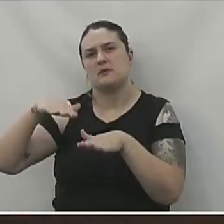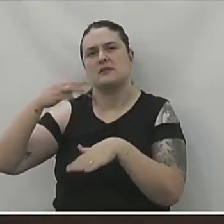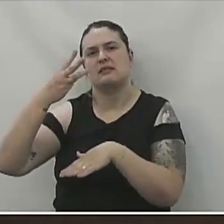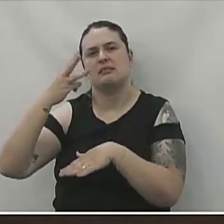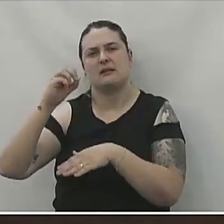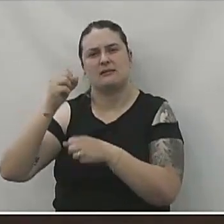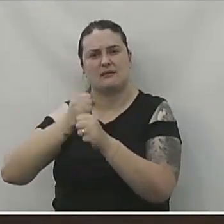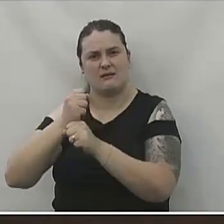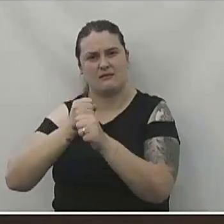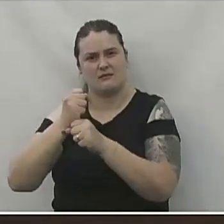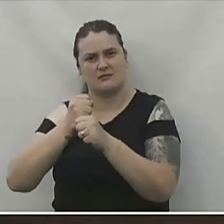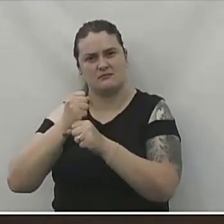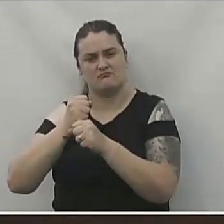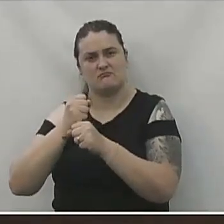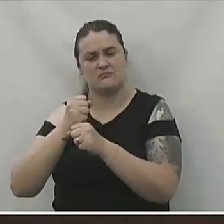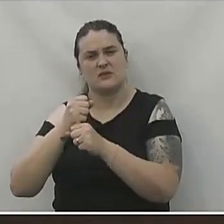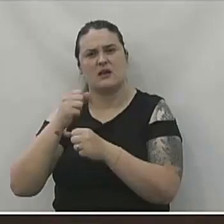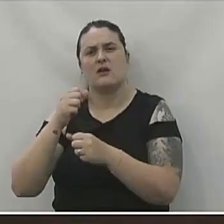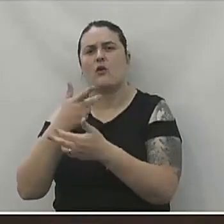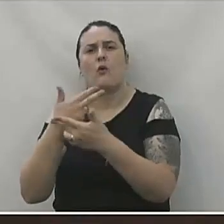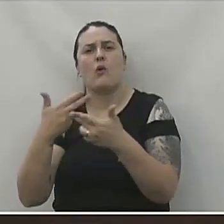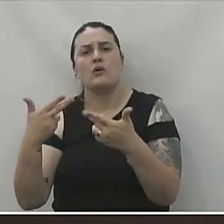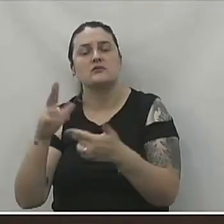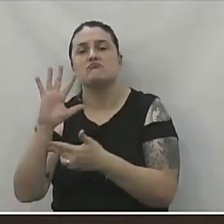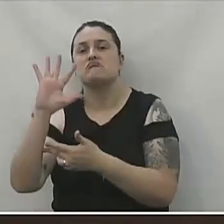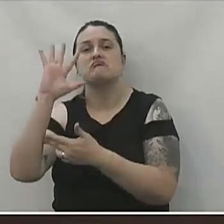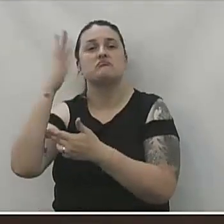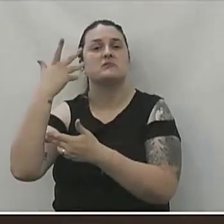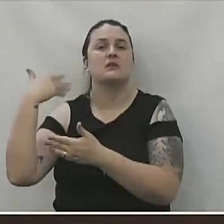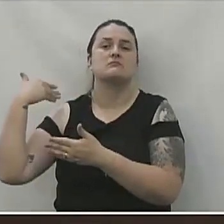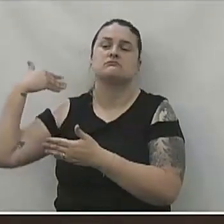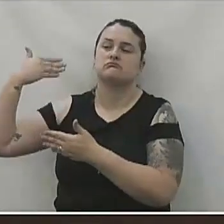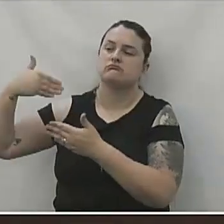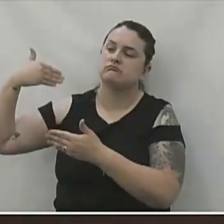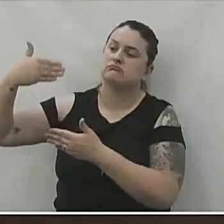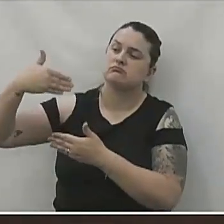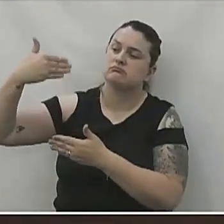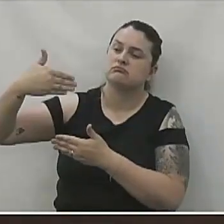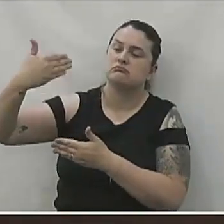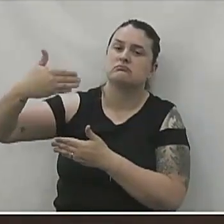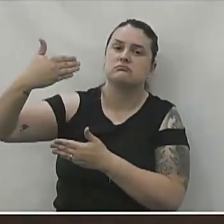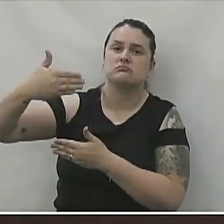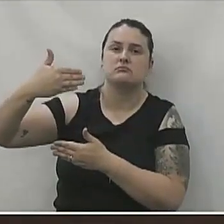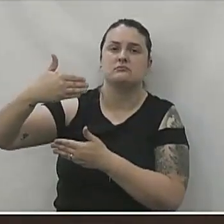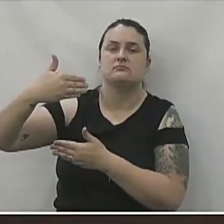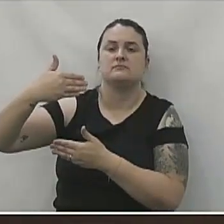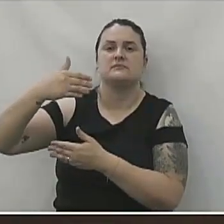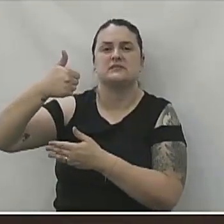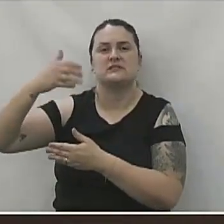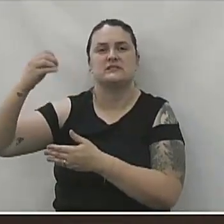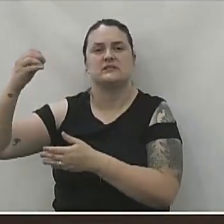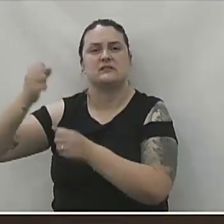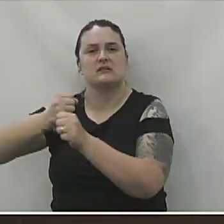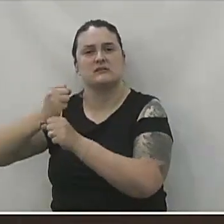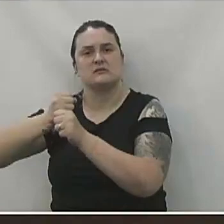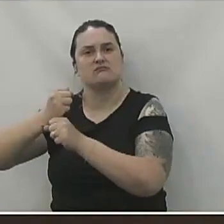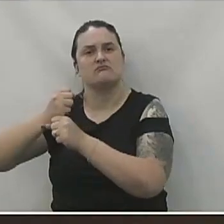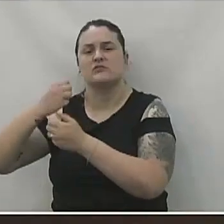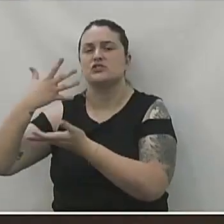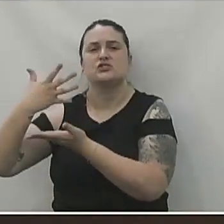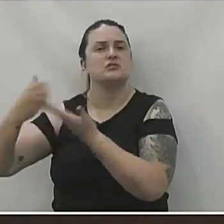uns 30 anos e muitas coisas que aconteceram durante aquela data comemorativa dos 100 anos